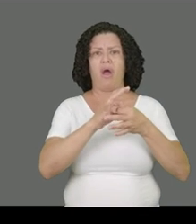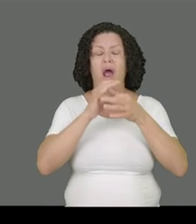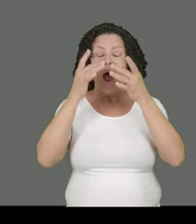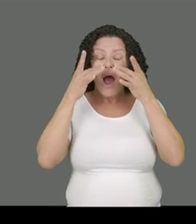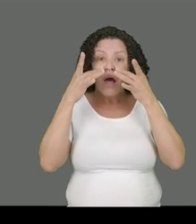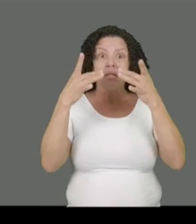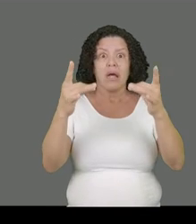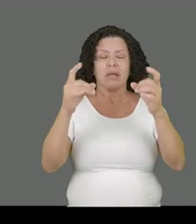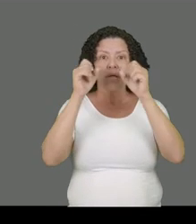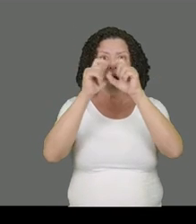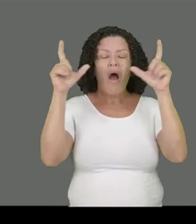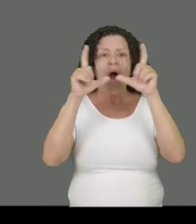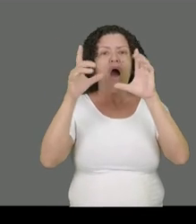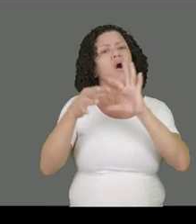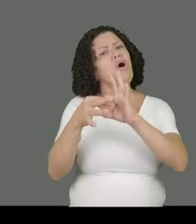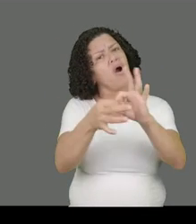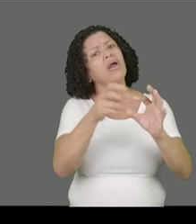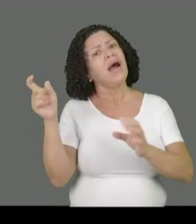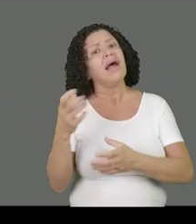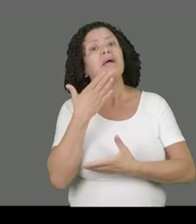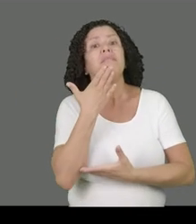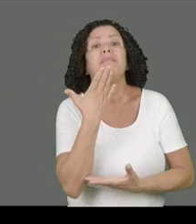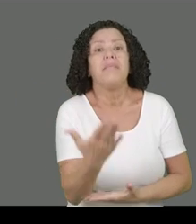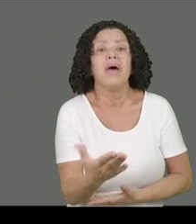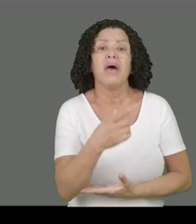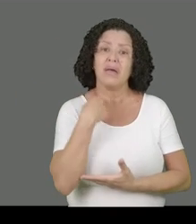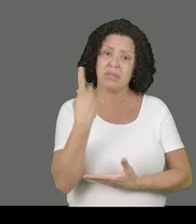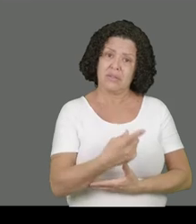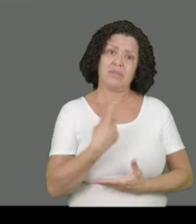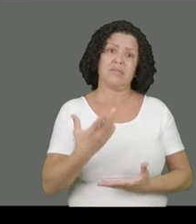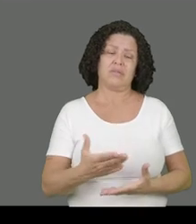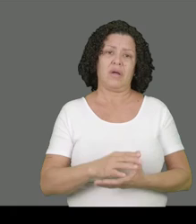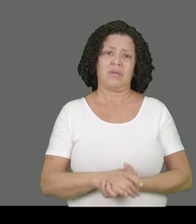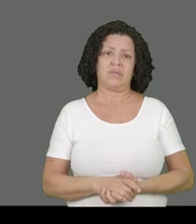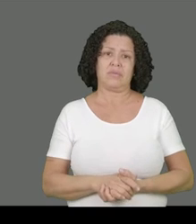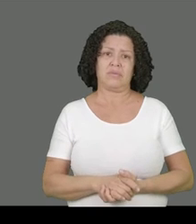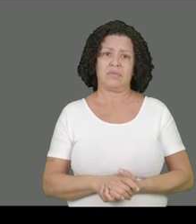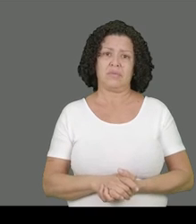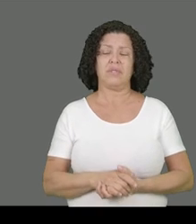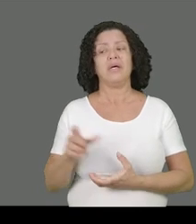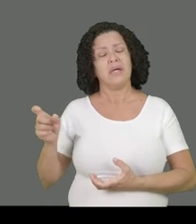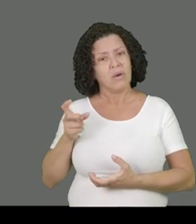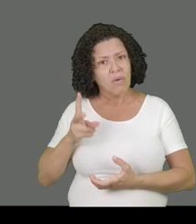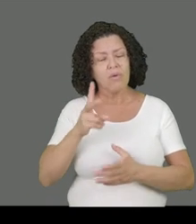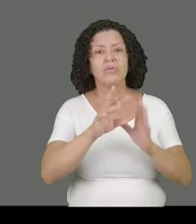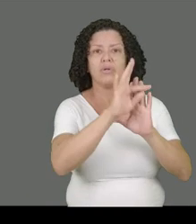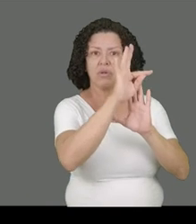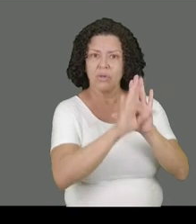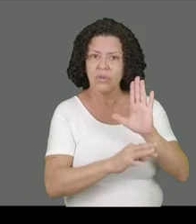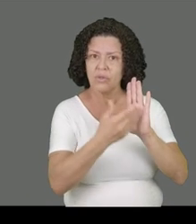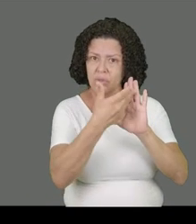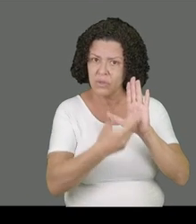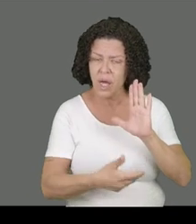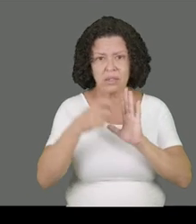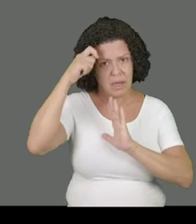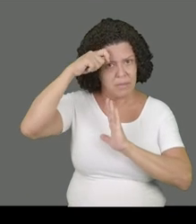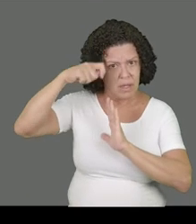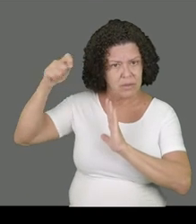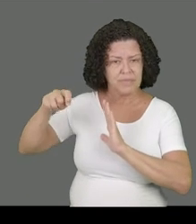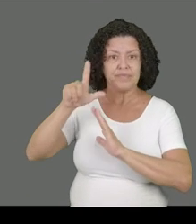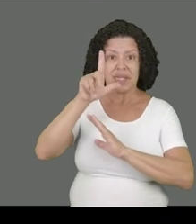União, atenção e união, ela nos convoca a isso. Irmã Zarabatana continua nos